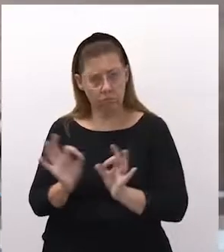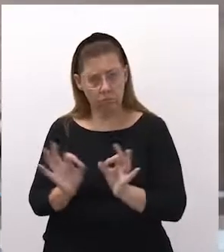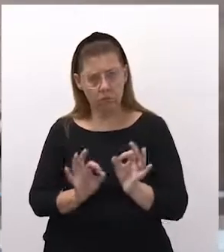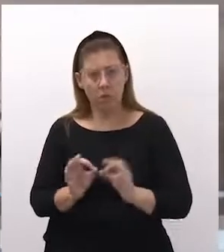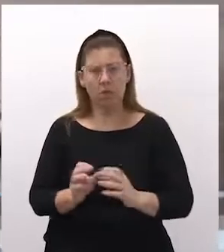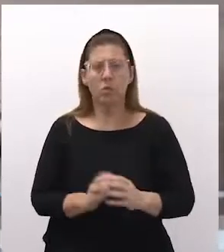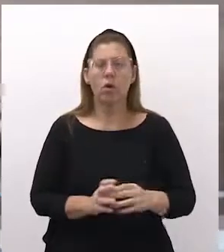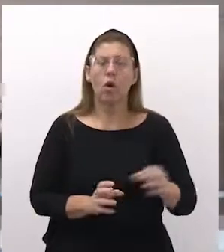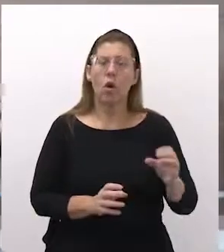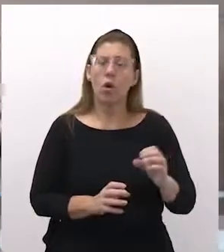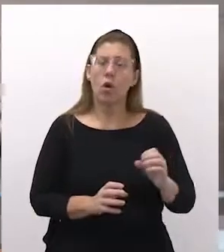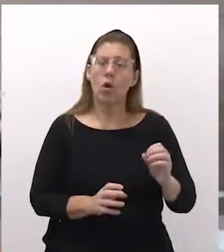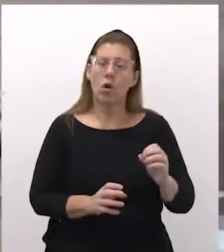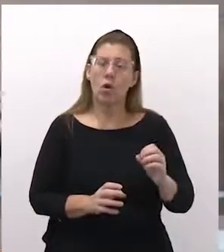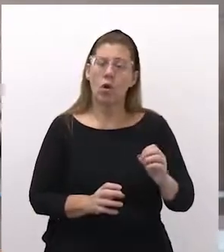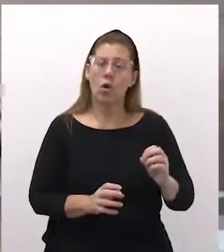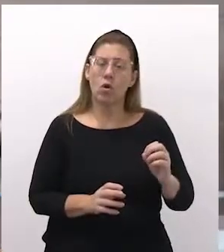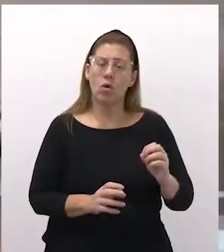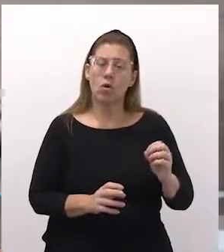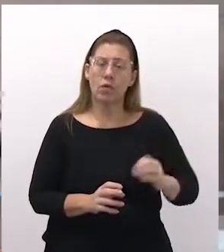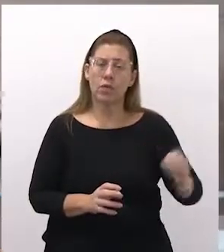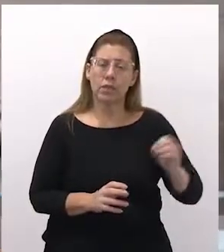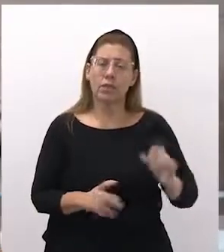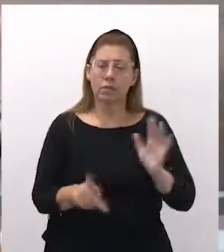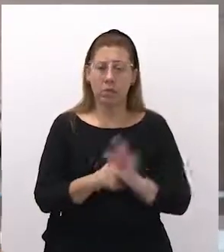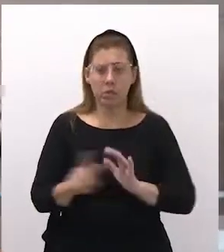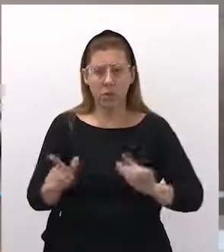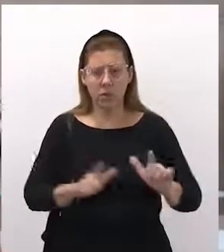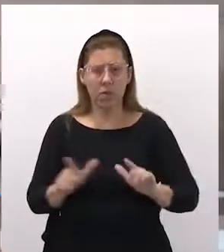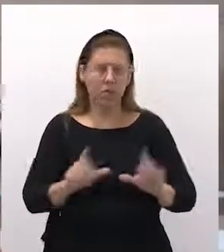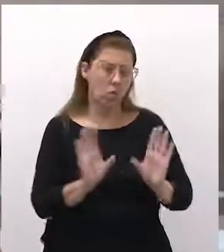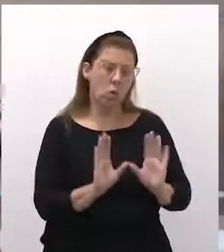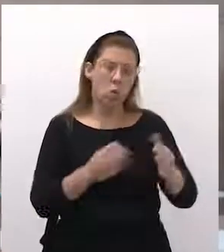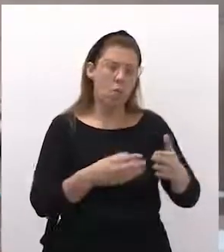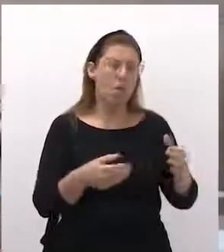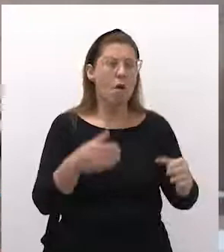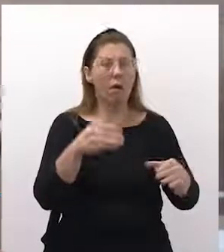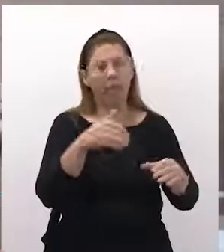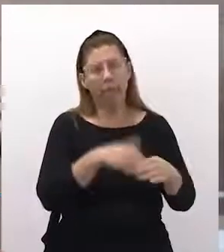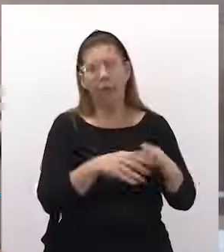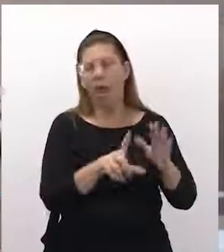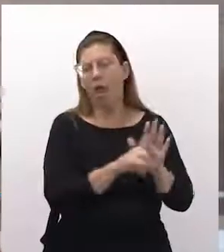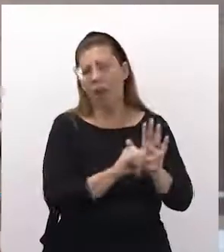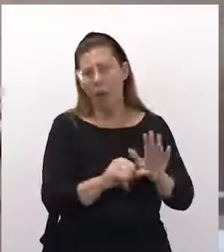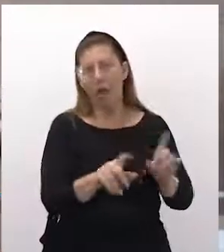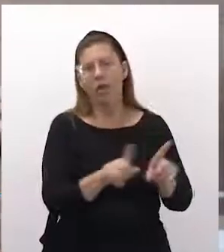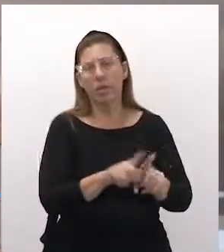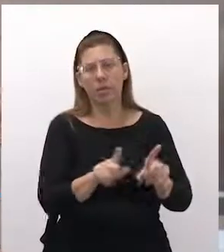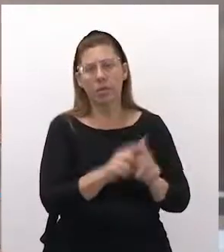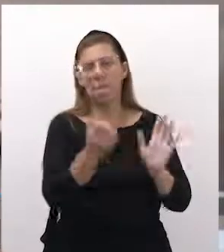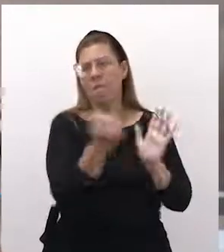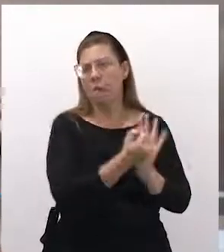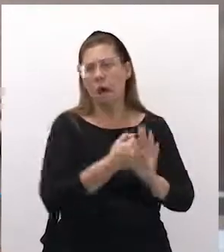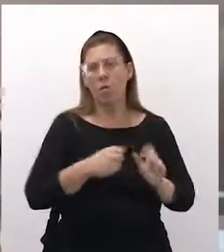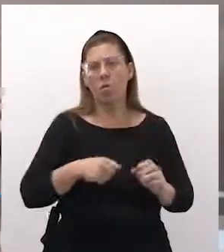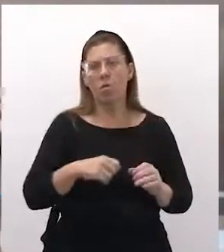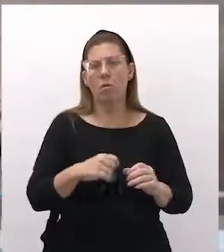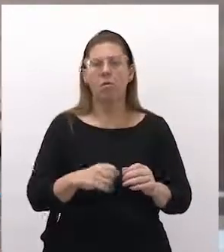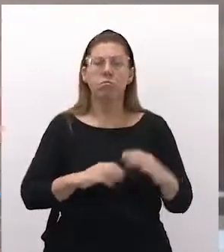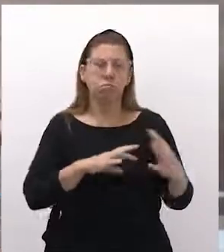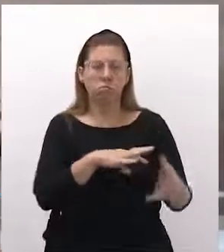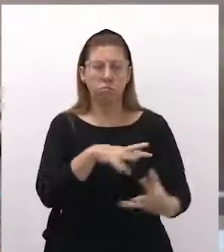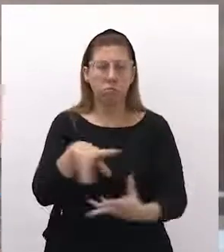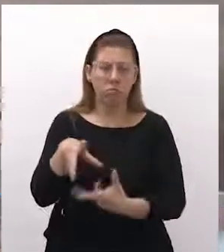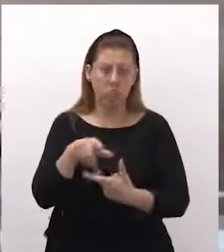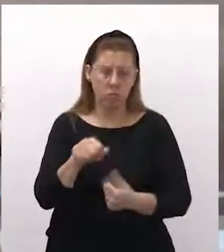do Trabalho, ela tem convenções, que são como se fossem leis também, mas no marco internacional, né, que valem para o